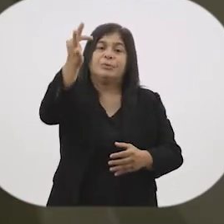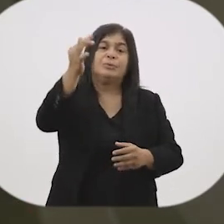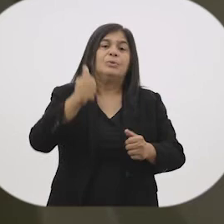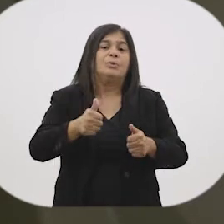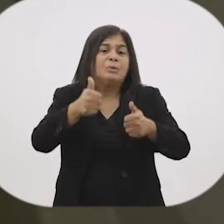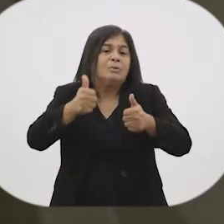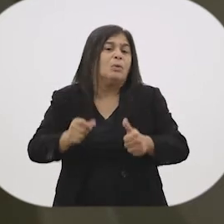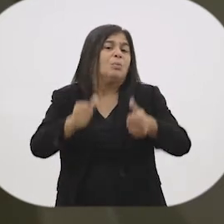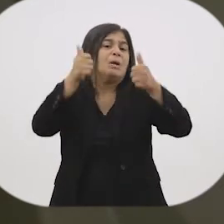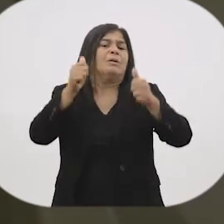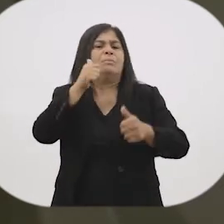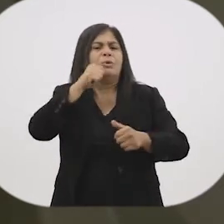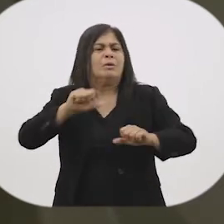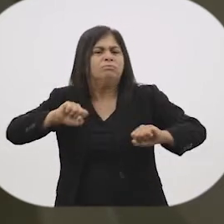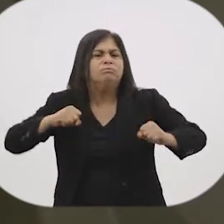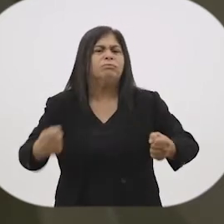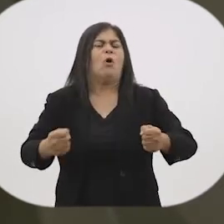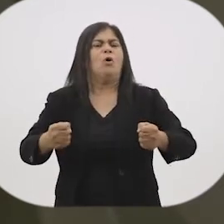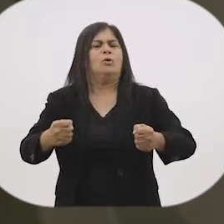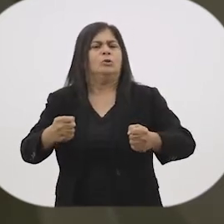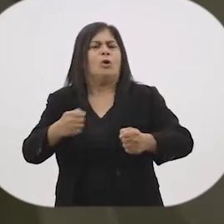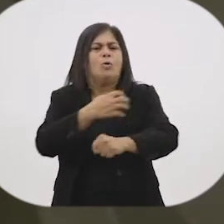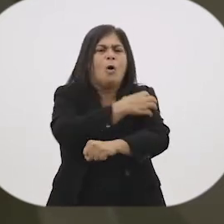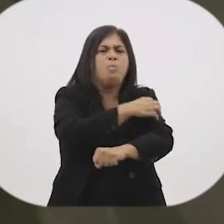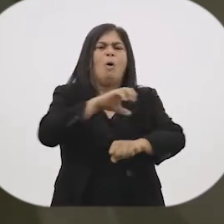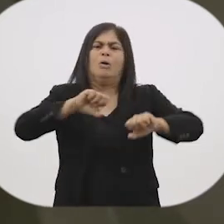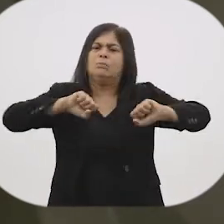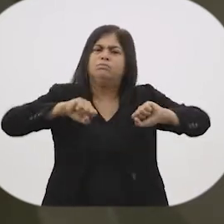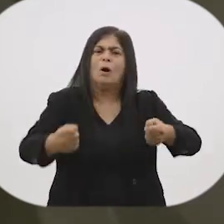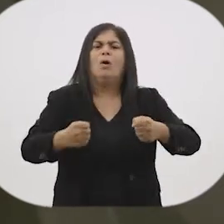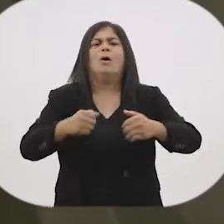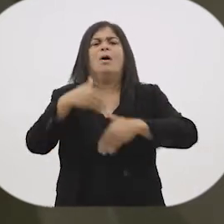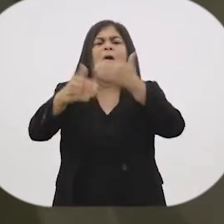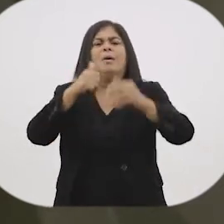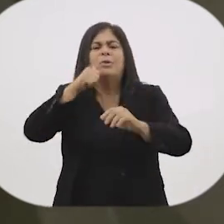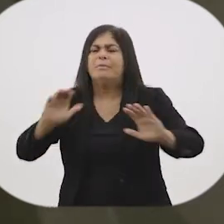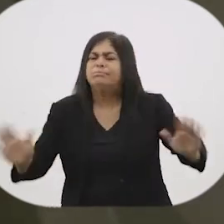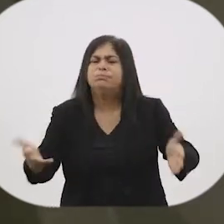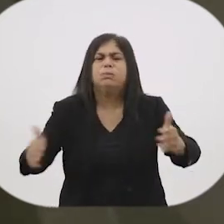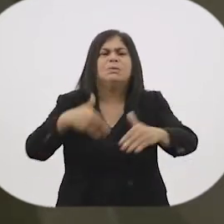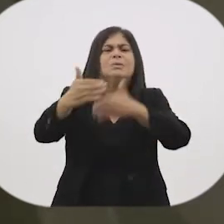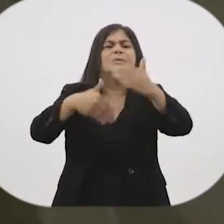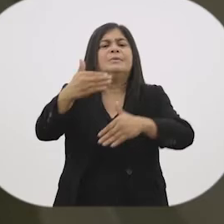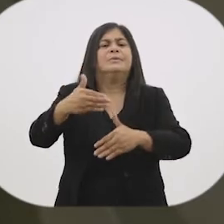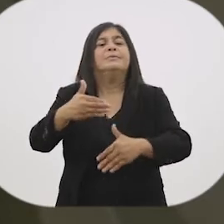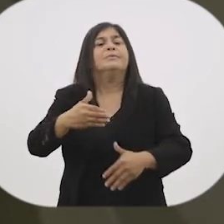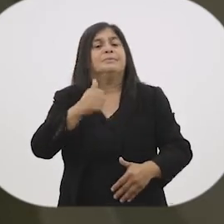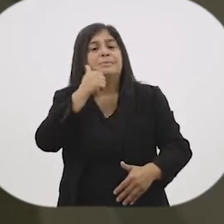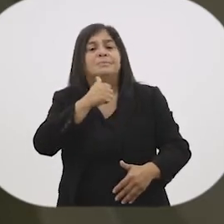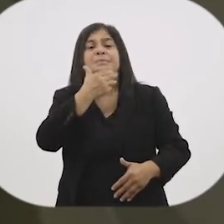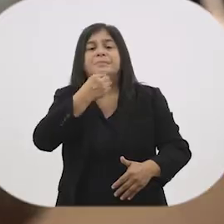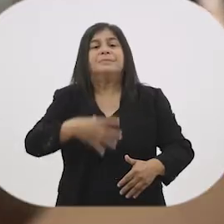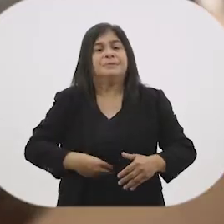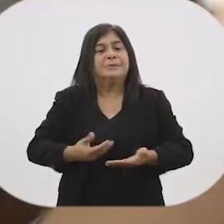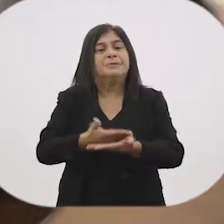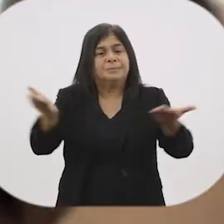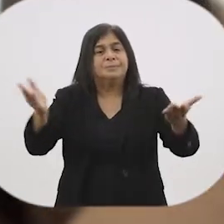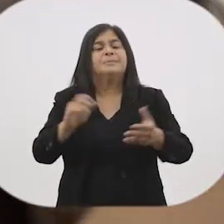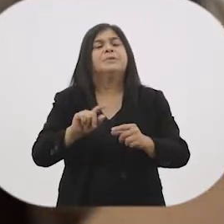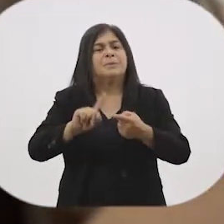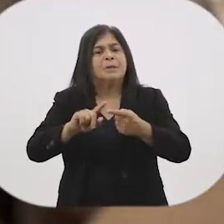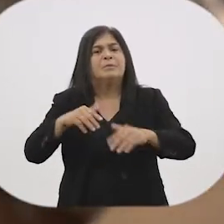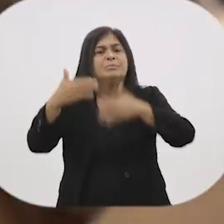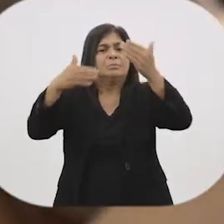são mulheres mais fortes mais empoderadas e que em poder em outras mulheres e seus filhos e filhas nos